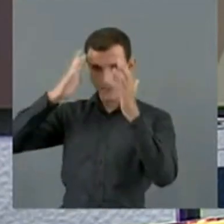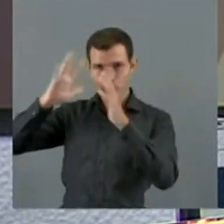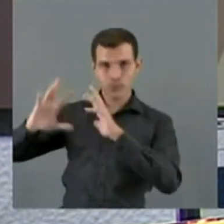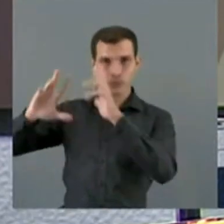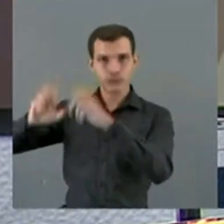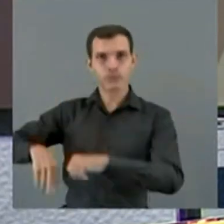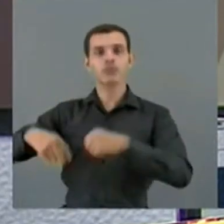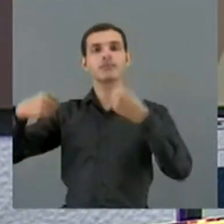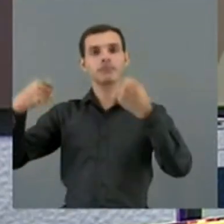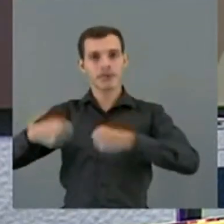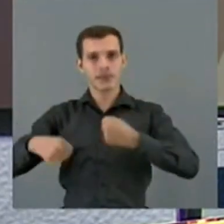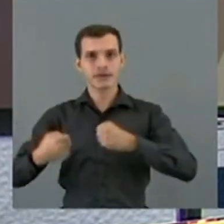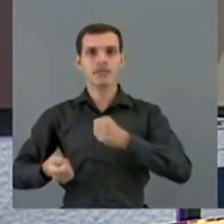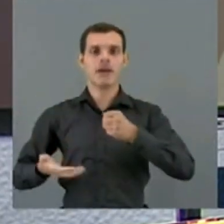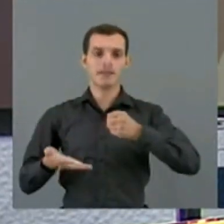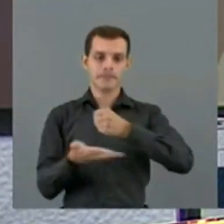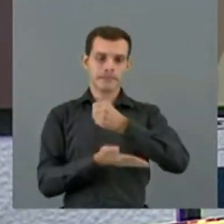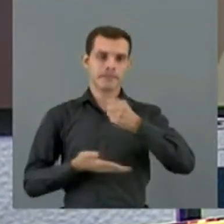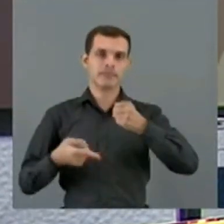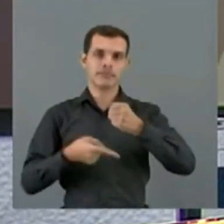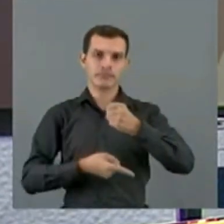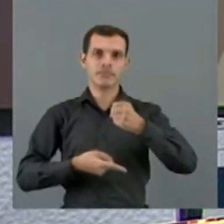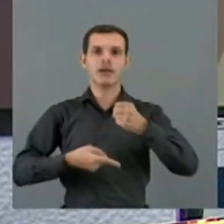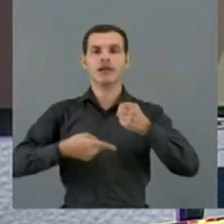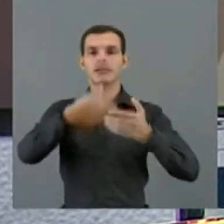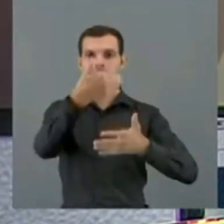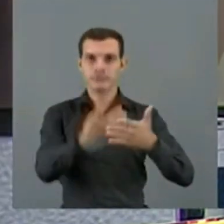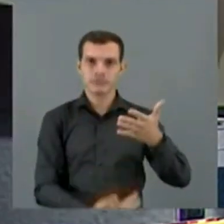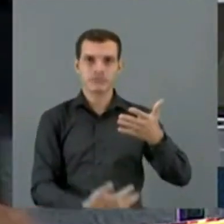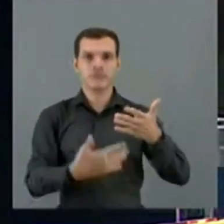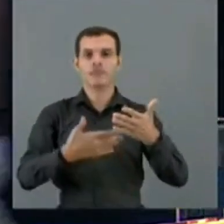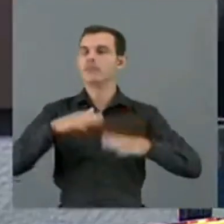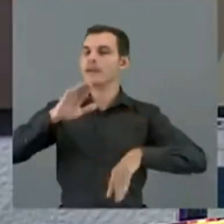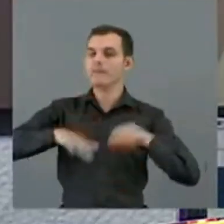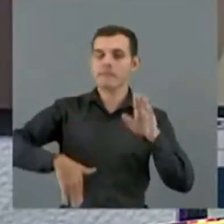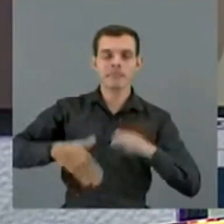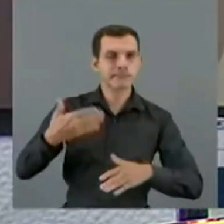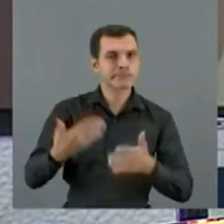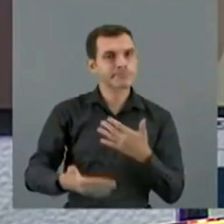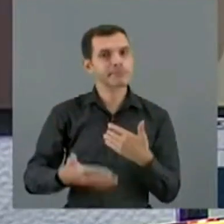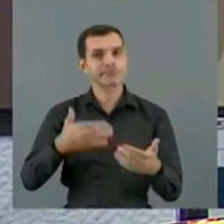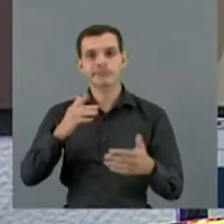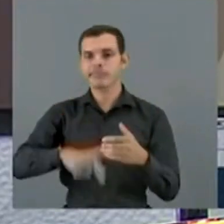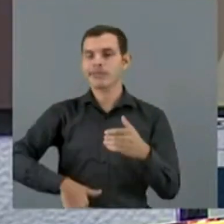de sorte que, independente da gravidade do crime,